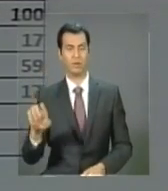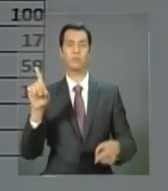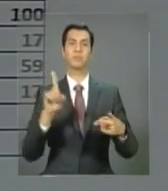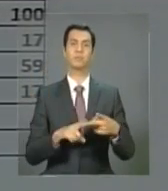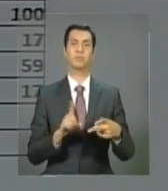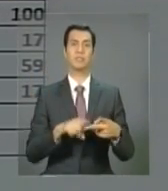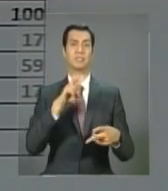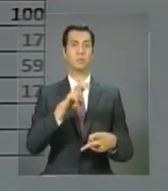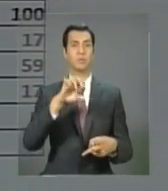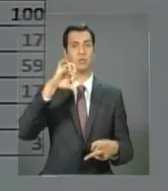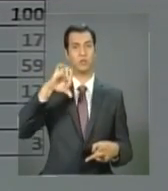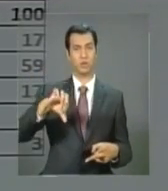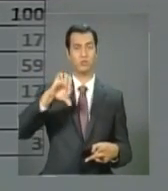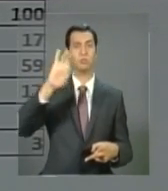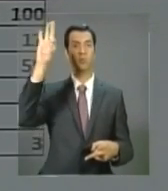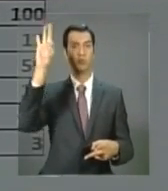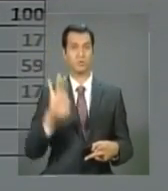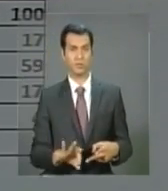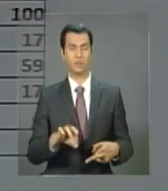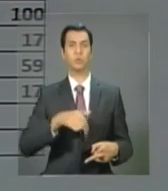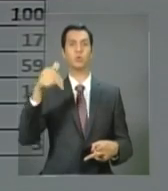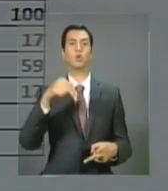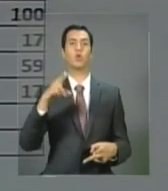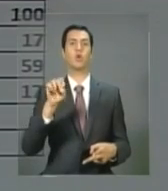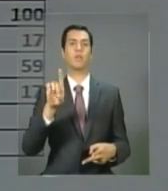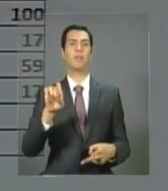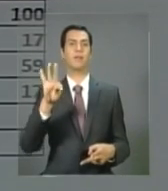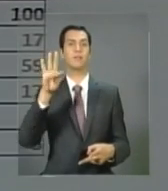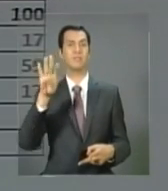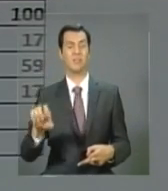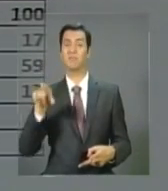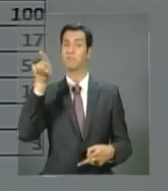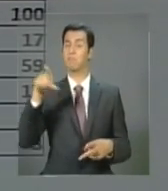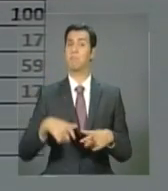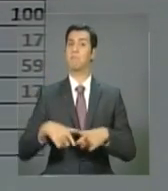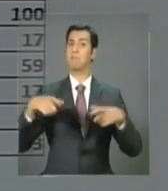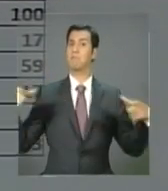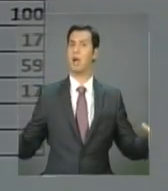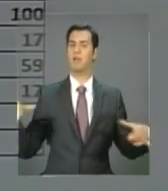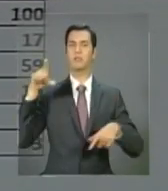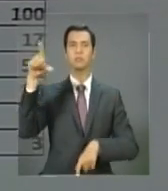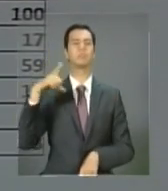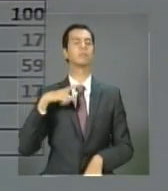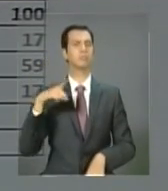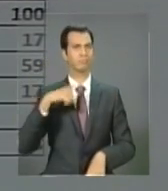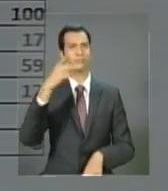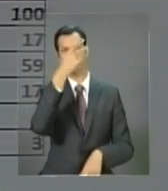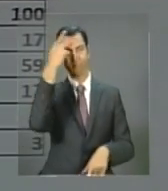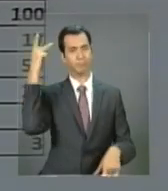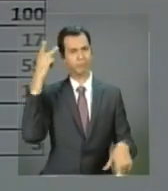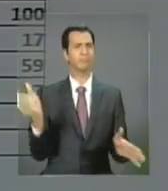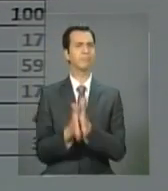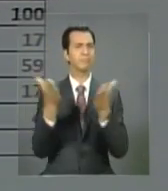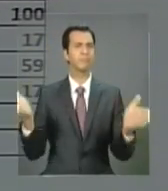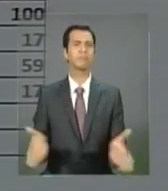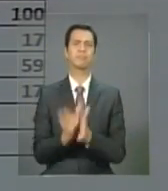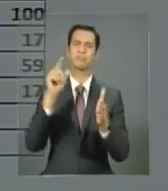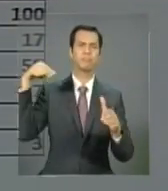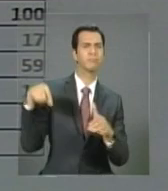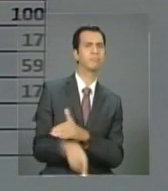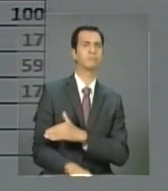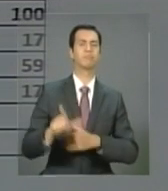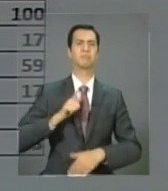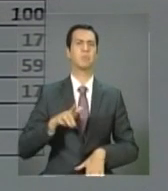59% vivem no Nordeste, portanto, a grande maioria da população em situação de extrema pobreza,